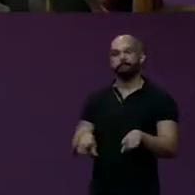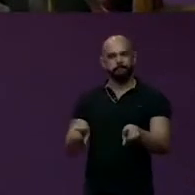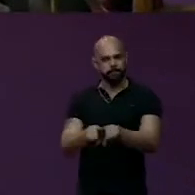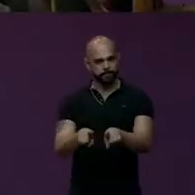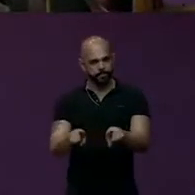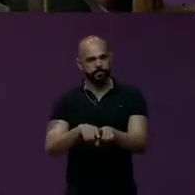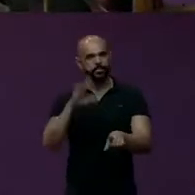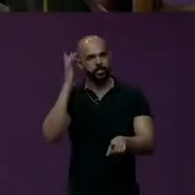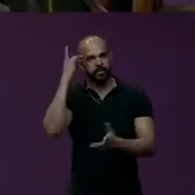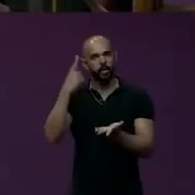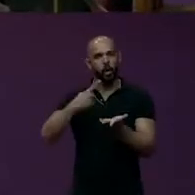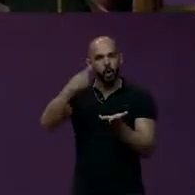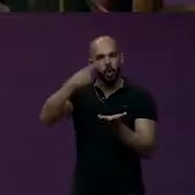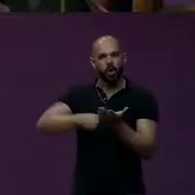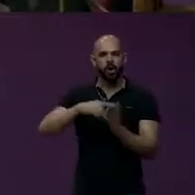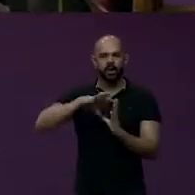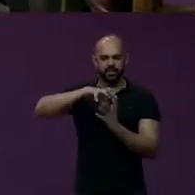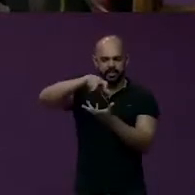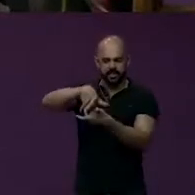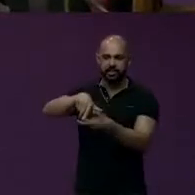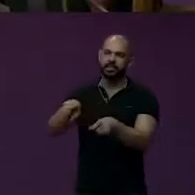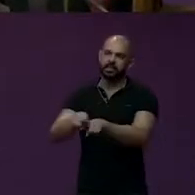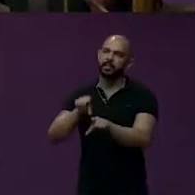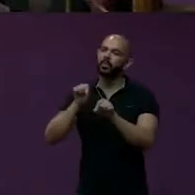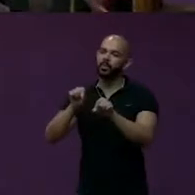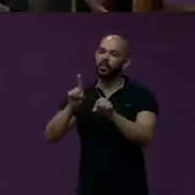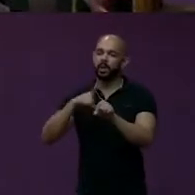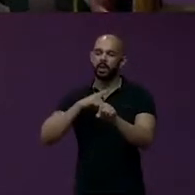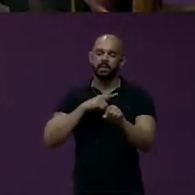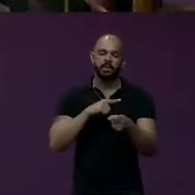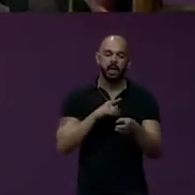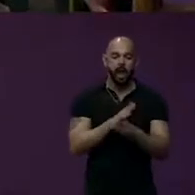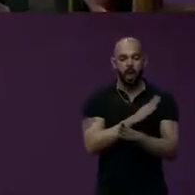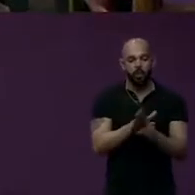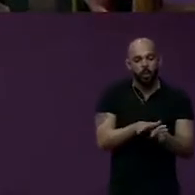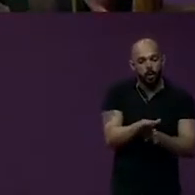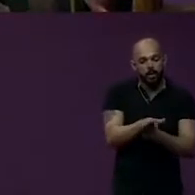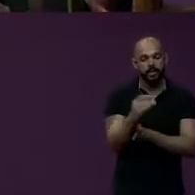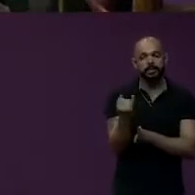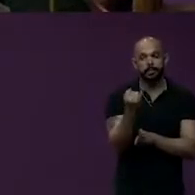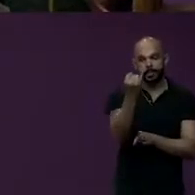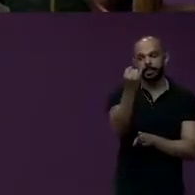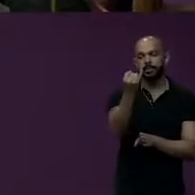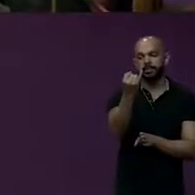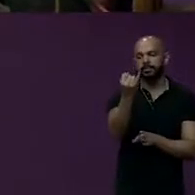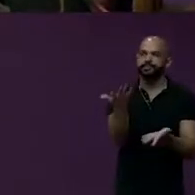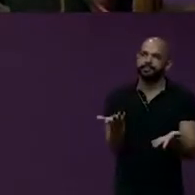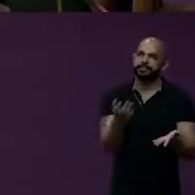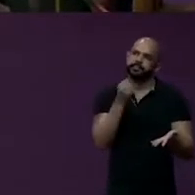Eu acho que essa agenda, como eu falei, ela parte de algumas orientações importantes. Né?